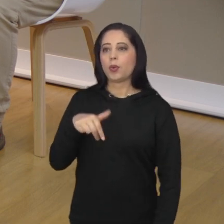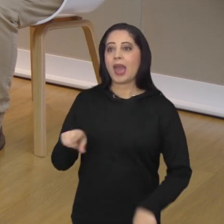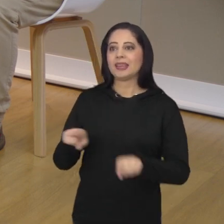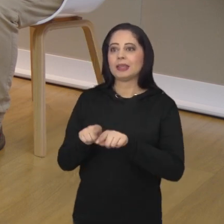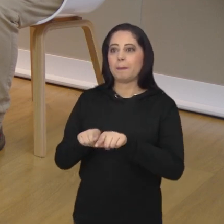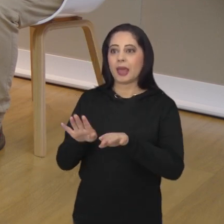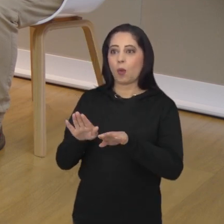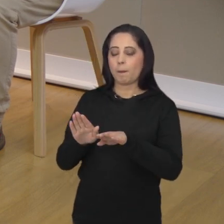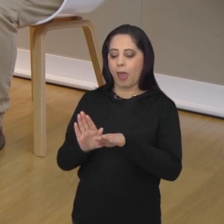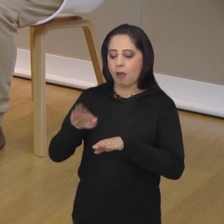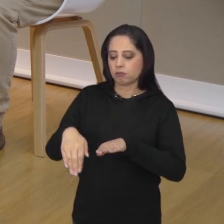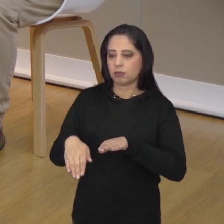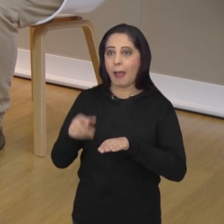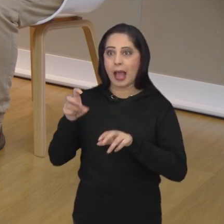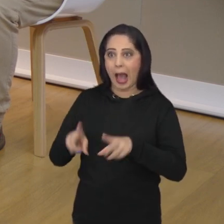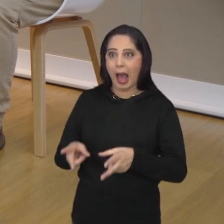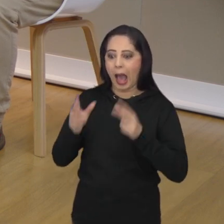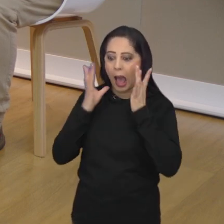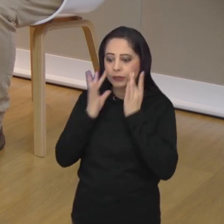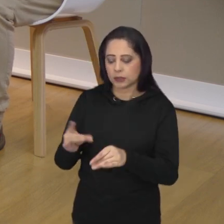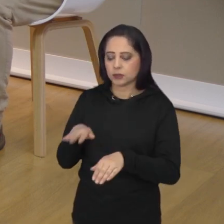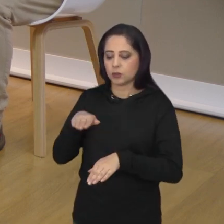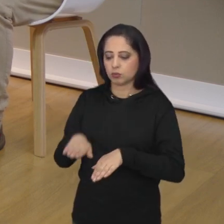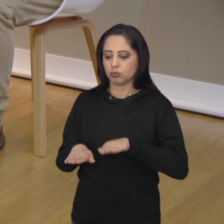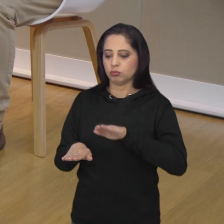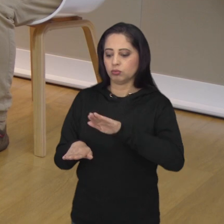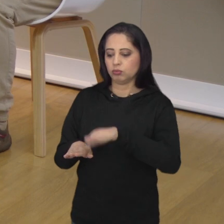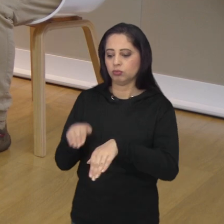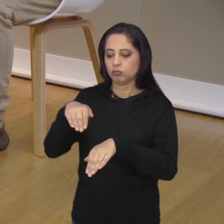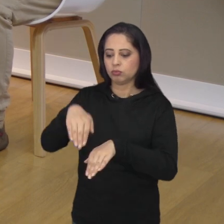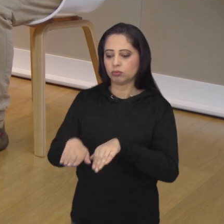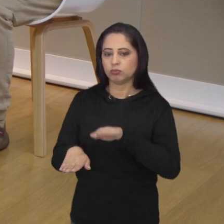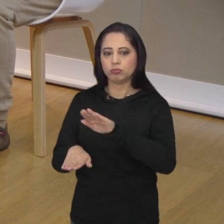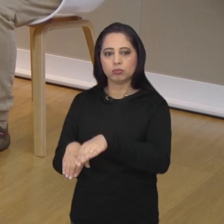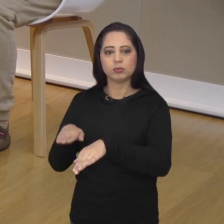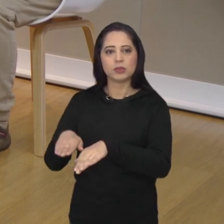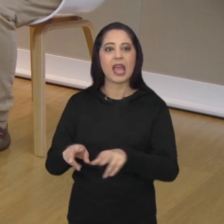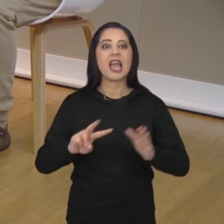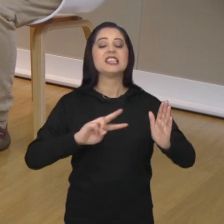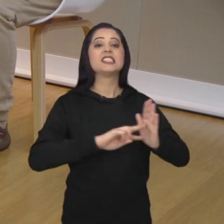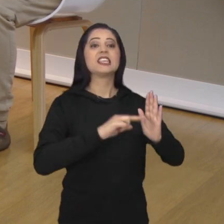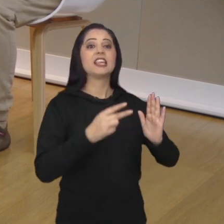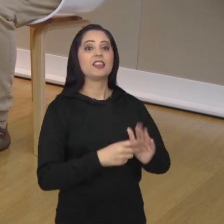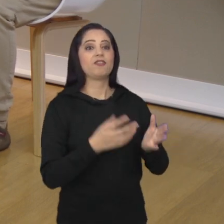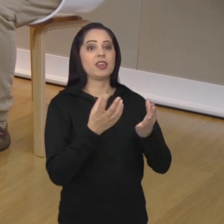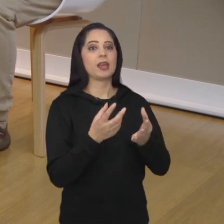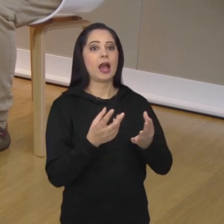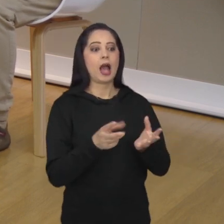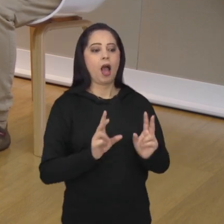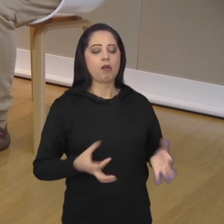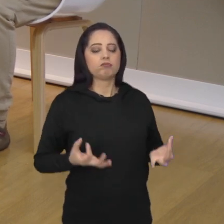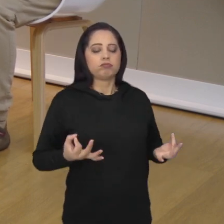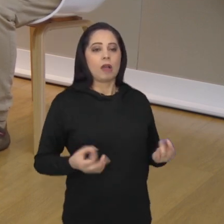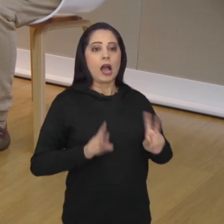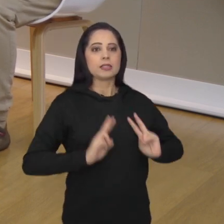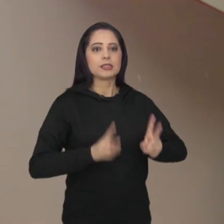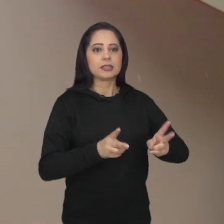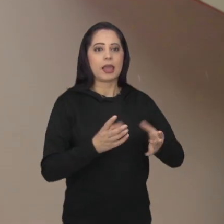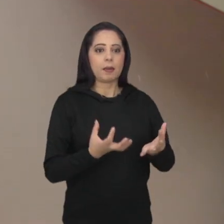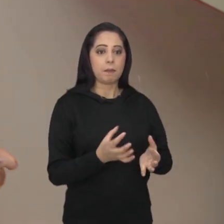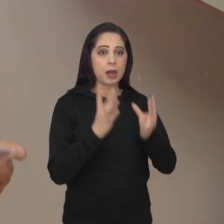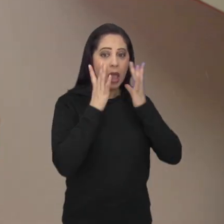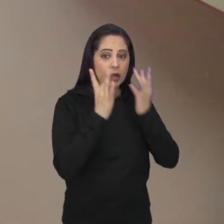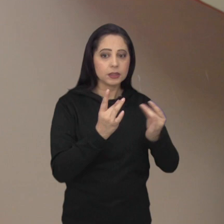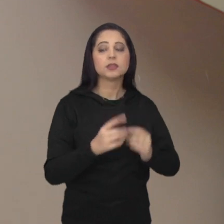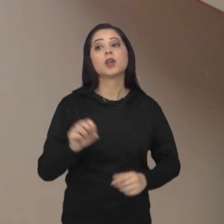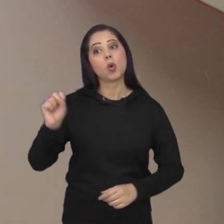no chão, né? Caminhando. É possível também. Meditação é atenção plena, total. Prática da atenção. Ah,